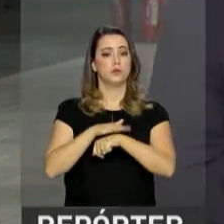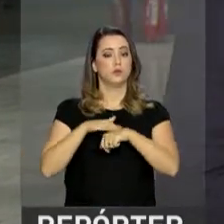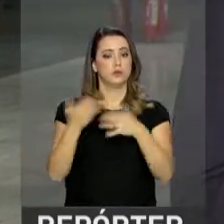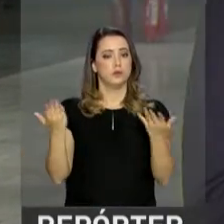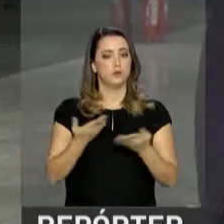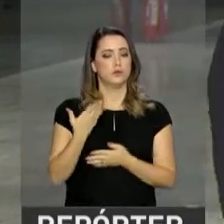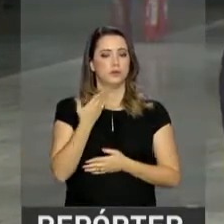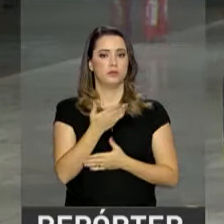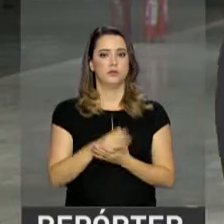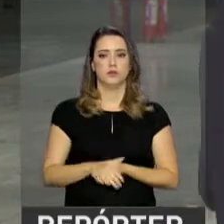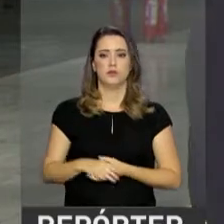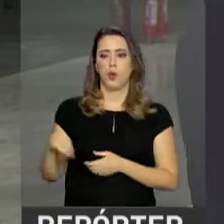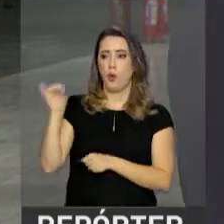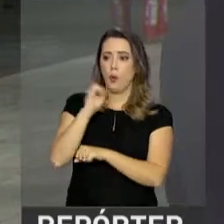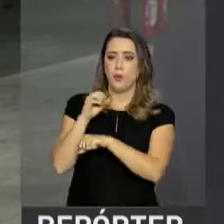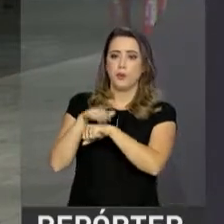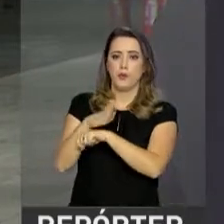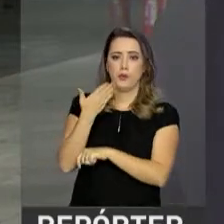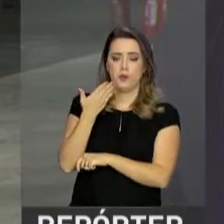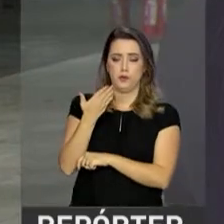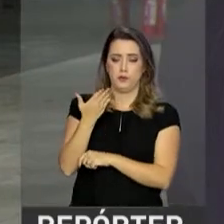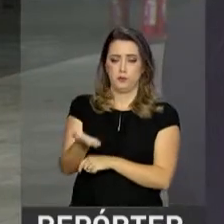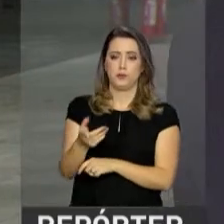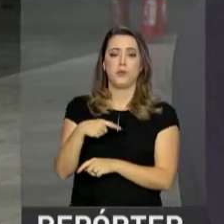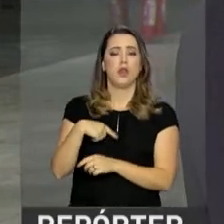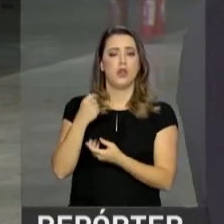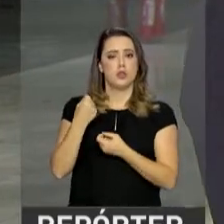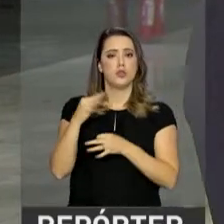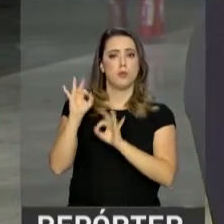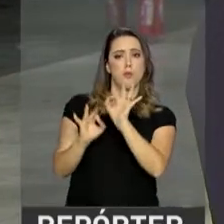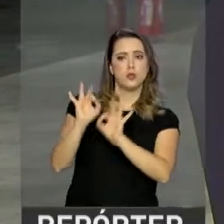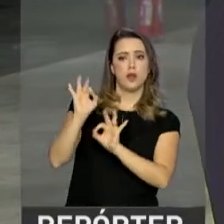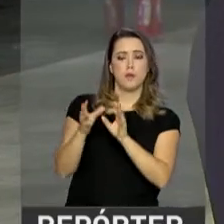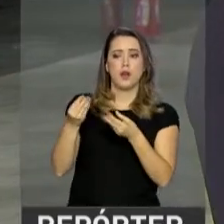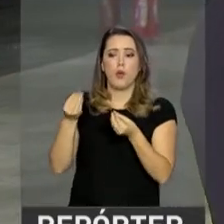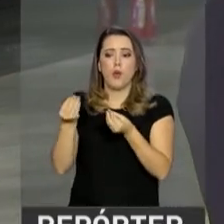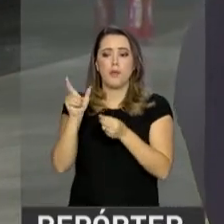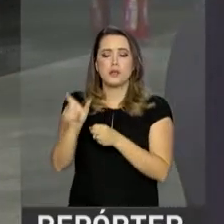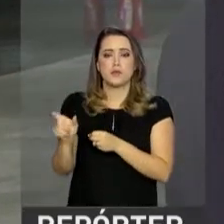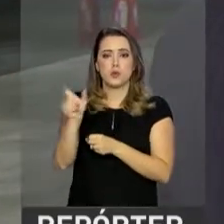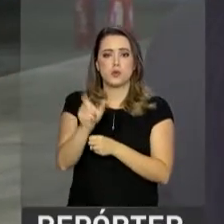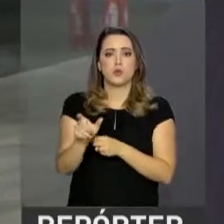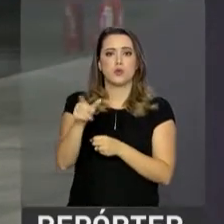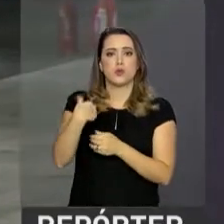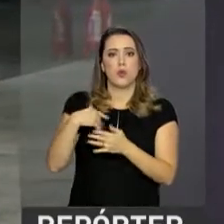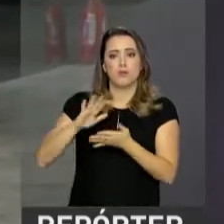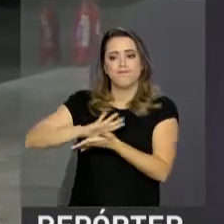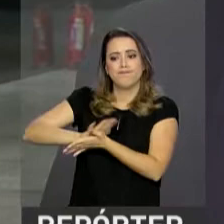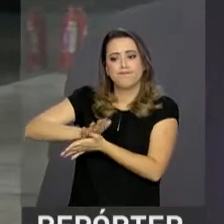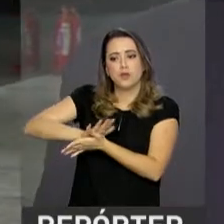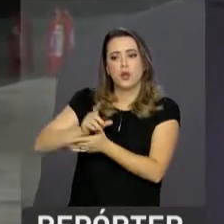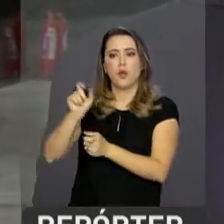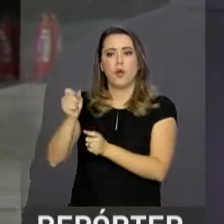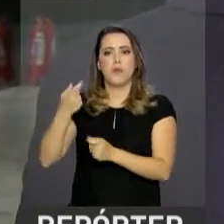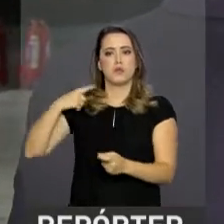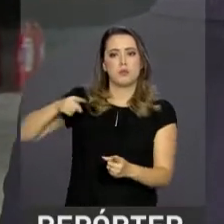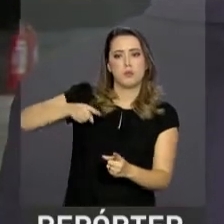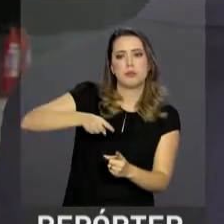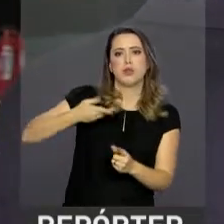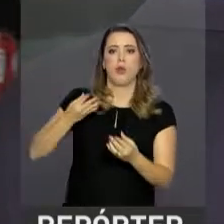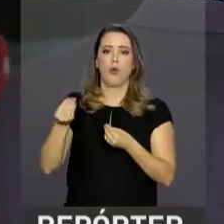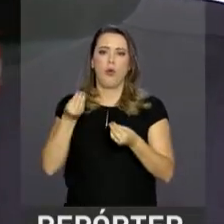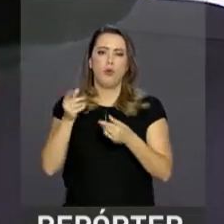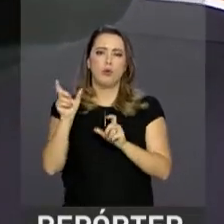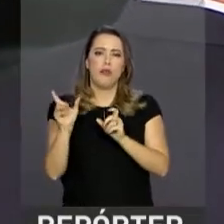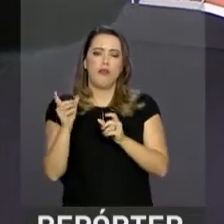assunto. Boa noite, Daniel. Dá para a gente traçar um perfil das vítimas e dos agressores? Sim, é possível, Paulo. Boa